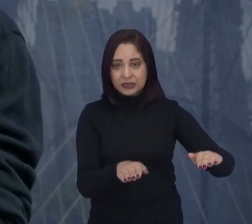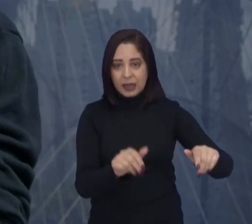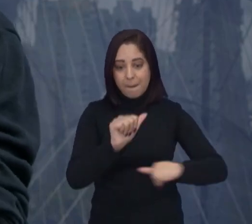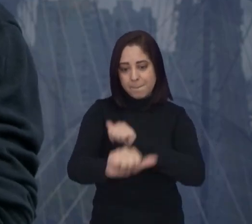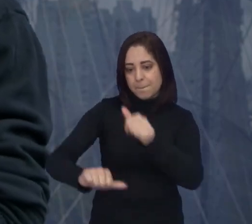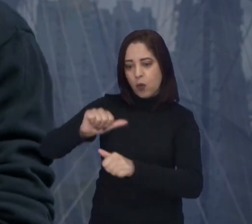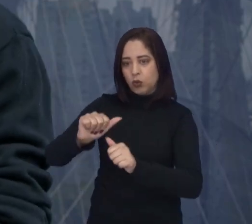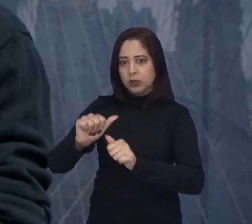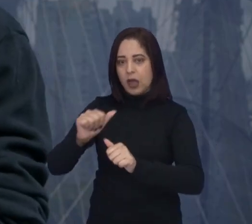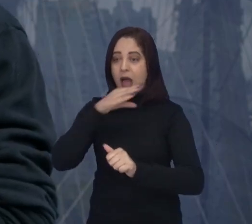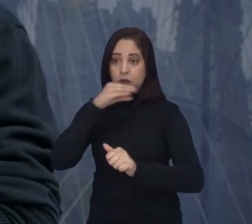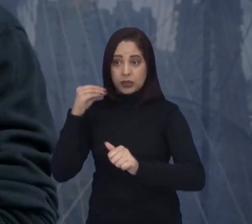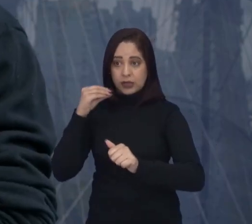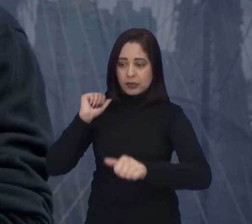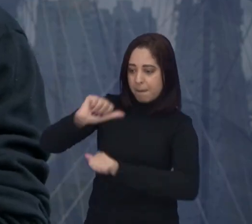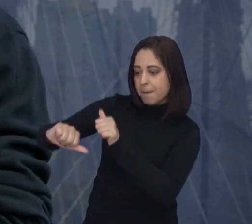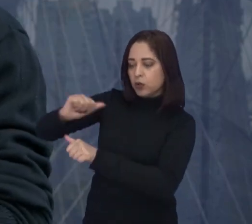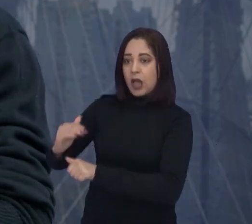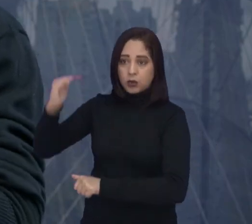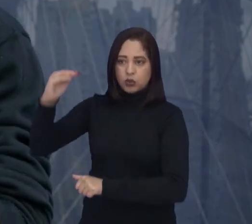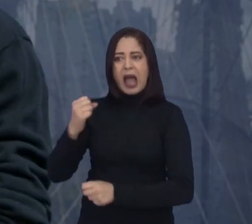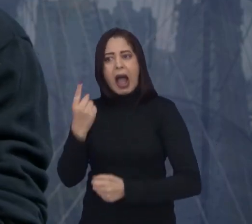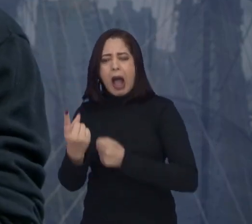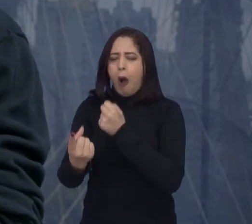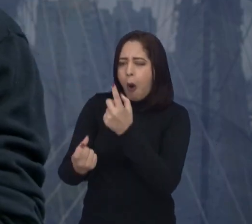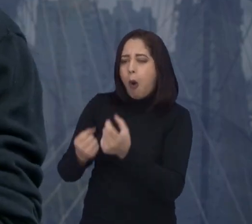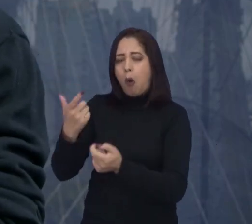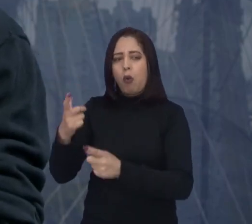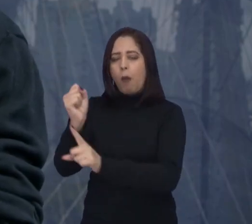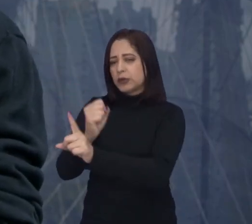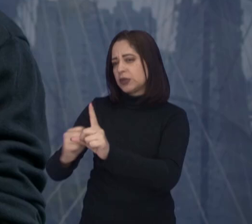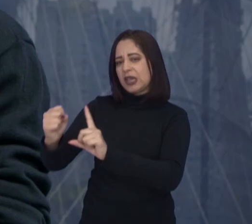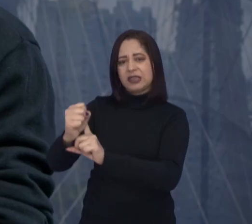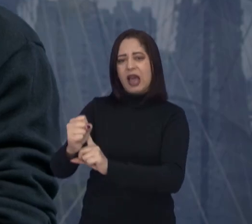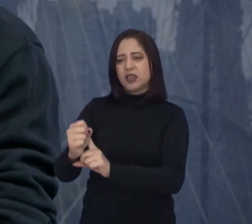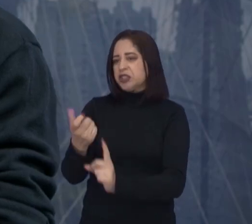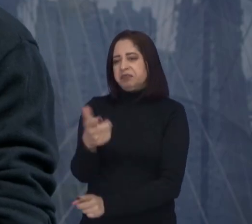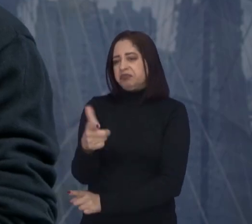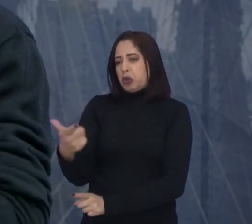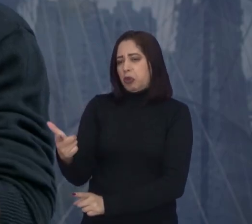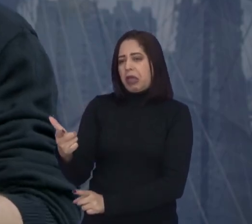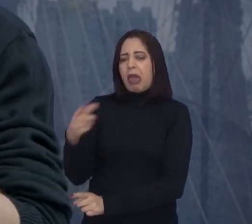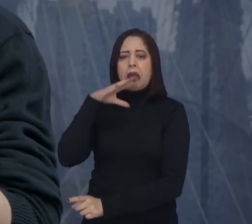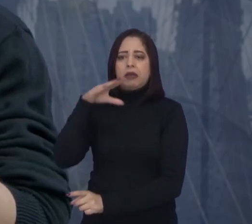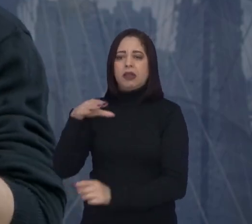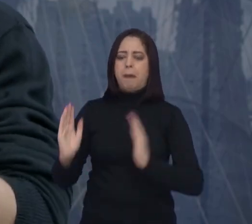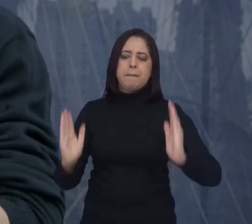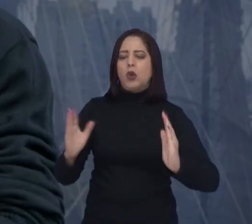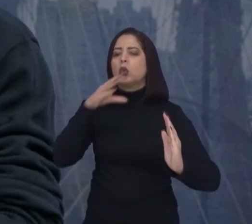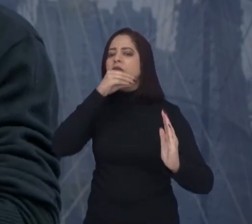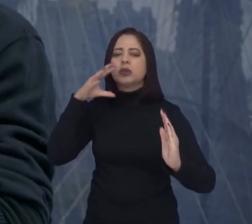sociedades, por exemplo, que não têm adolescência. Algumas sociedades mais tribais, a fase adulta, você passa por um rito de passagem, que é, por exemplo, passar